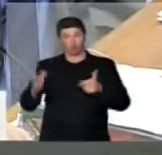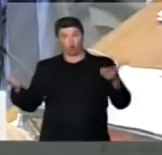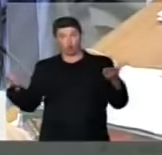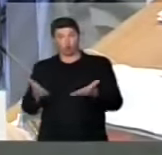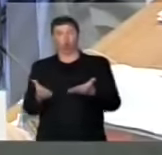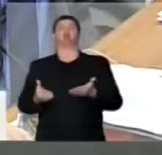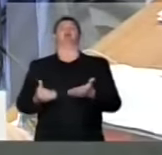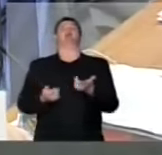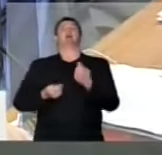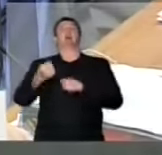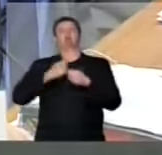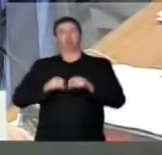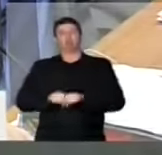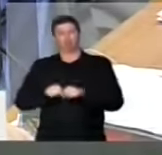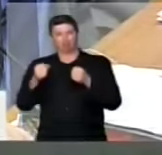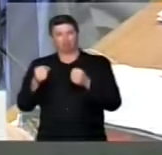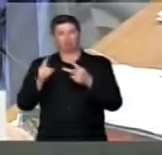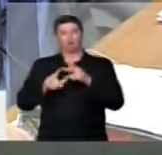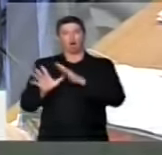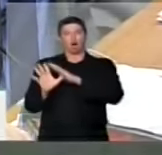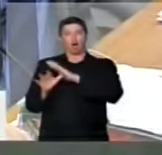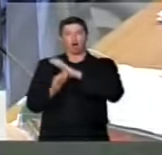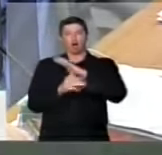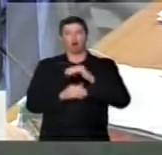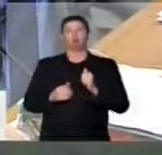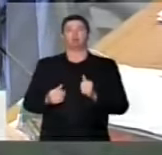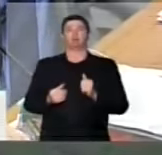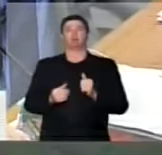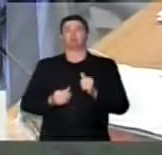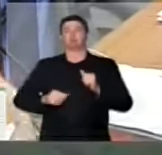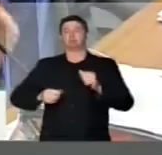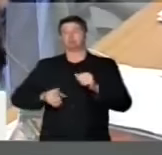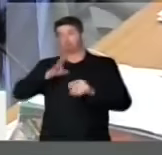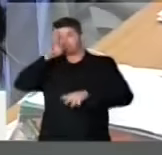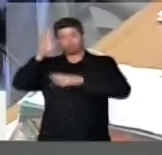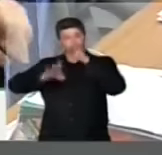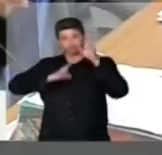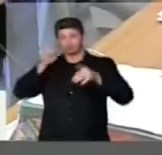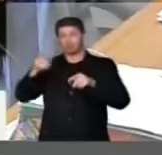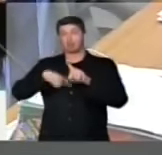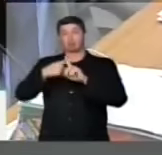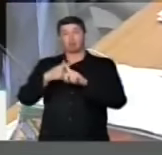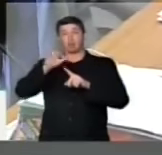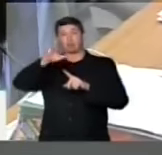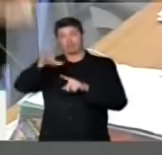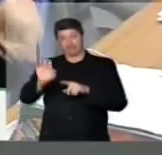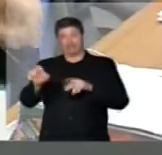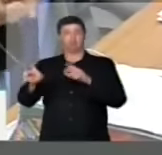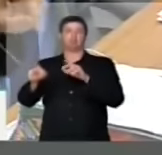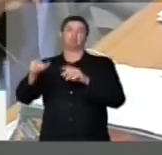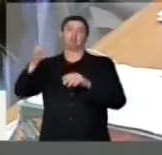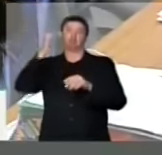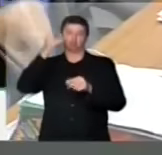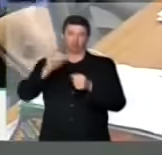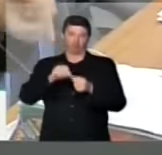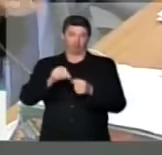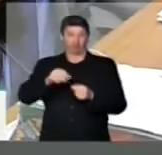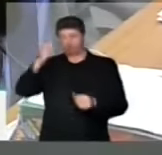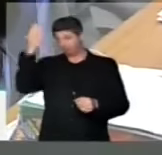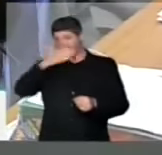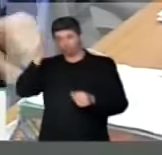a economia arruinada, roubalheira desenfreada e os crimes cometidos pela presidente Dilma, que estão